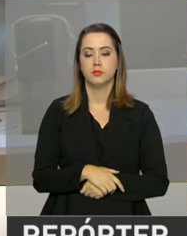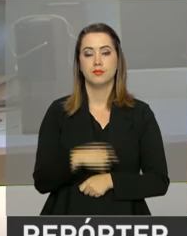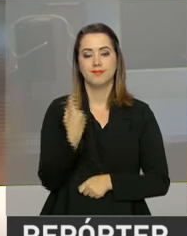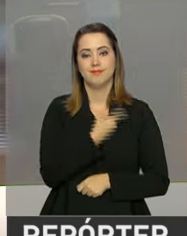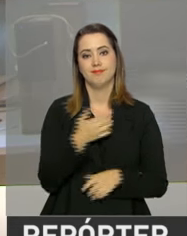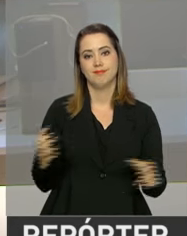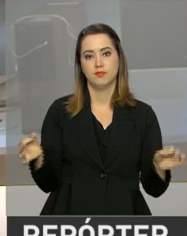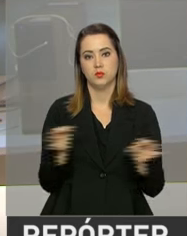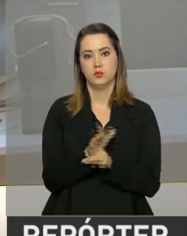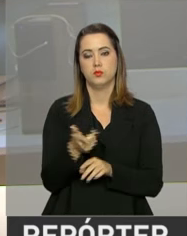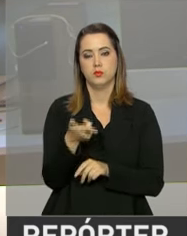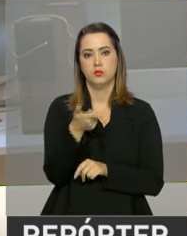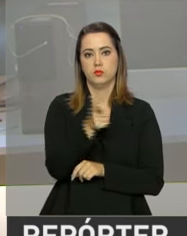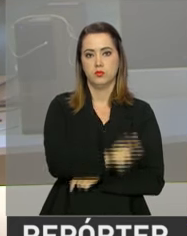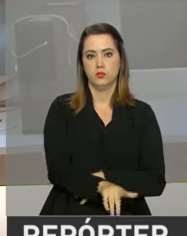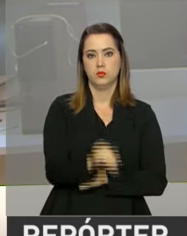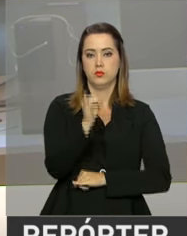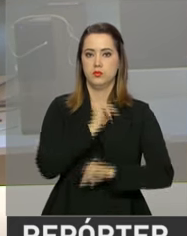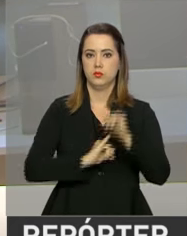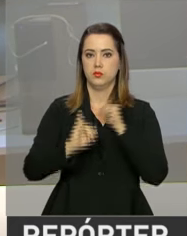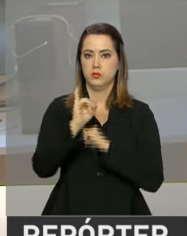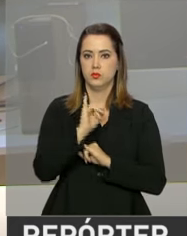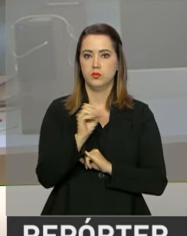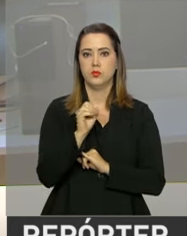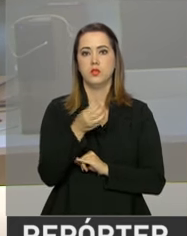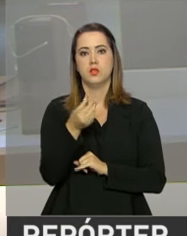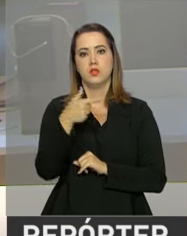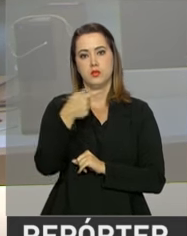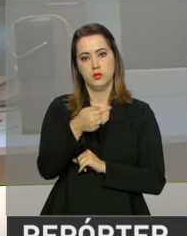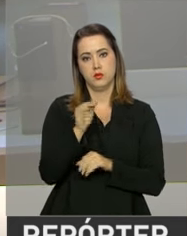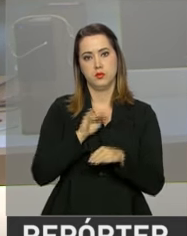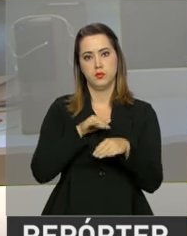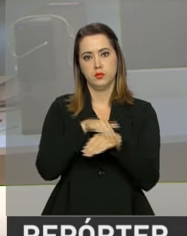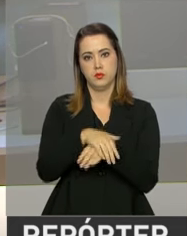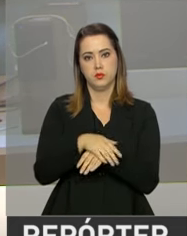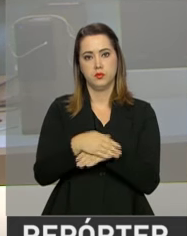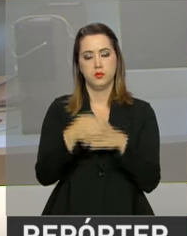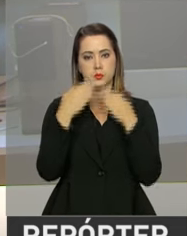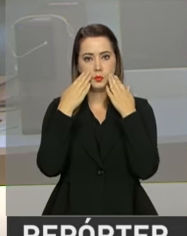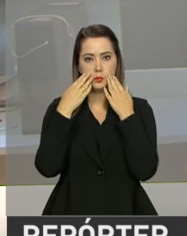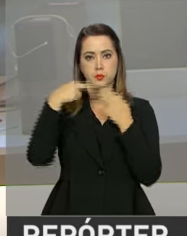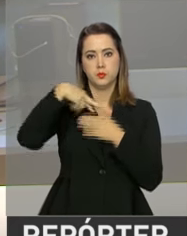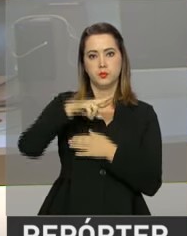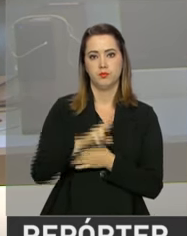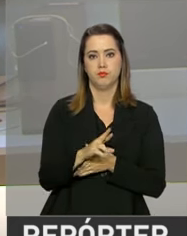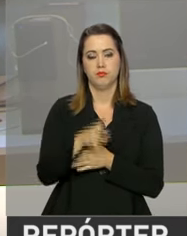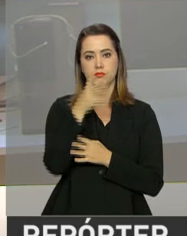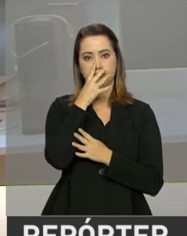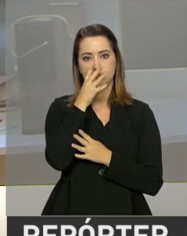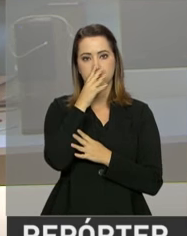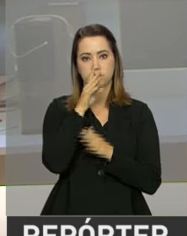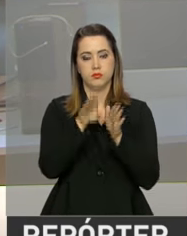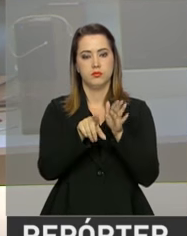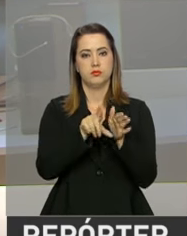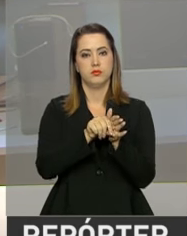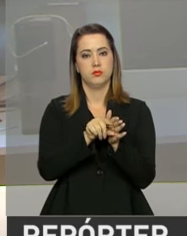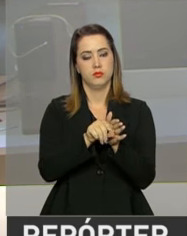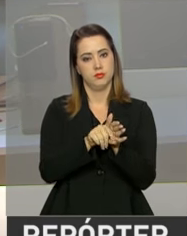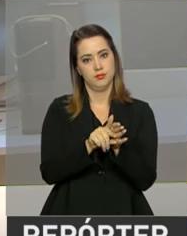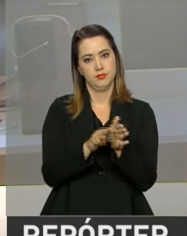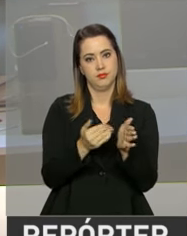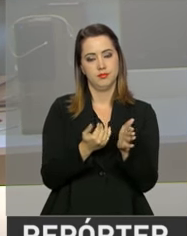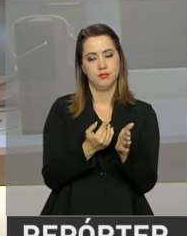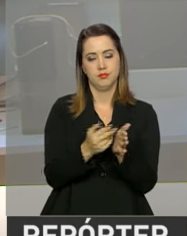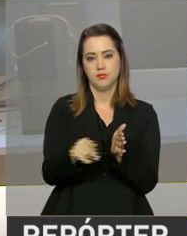E nós ficamos por aqui. Voltamos a qualquer momento com outras informações ou à 7 da noite na próxima edição do repórter NBR. Acompanhe também as novidades em